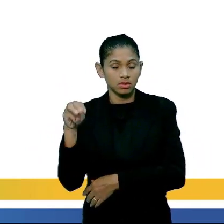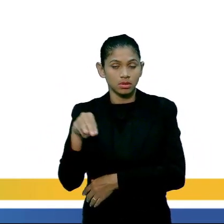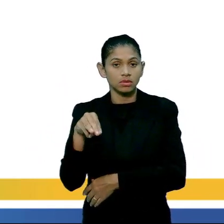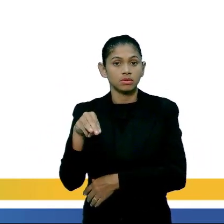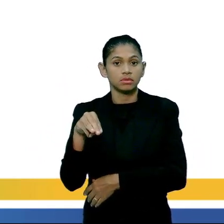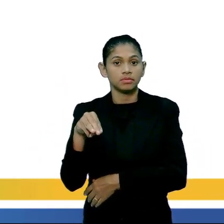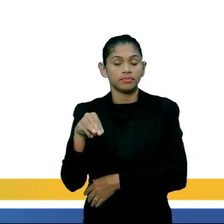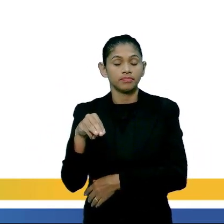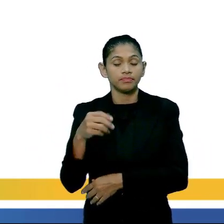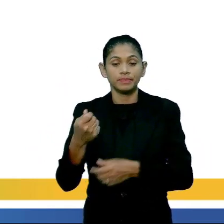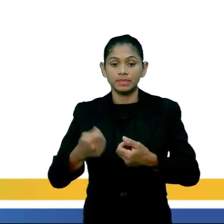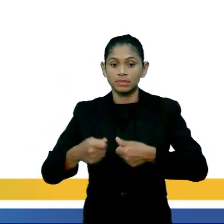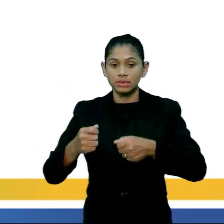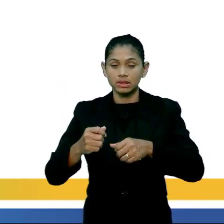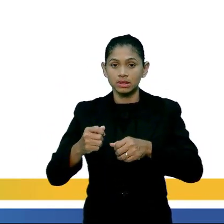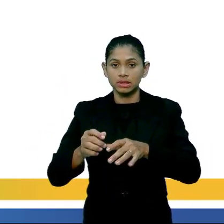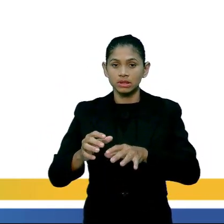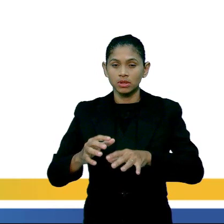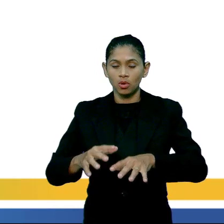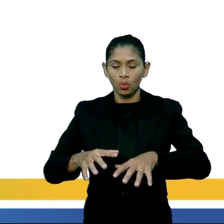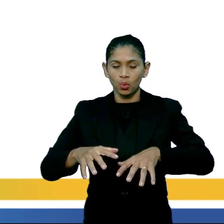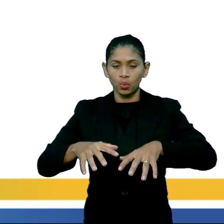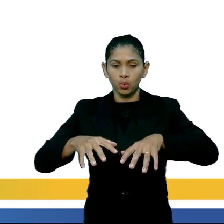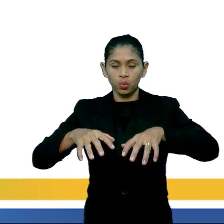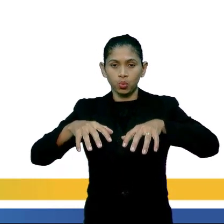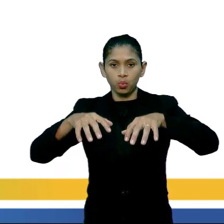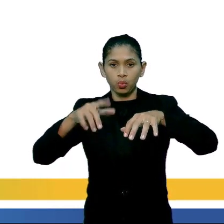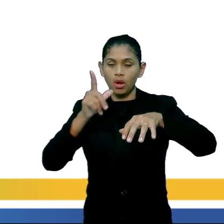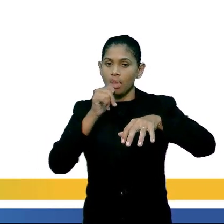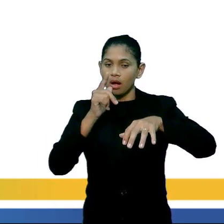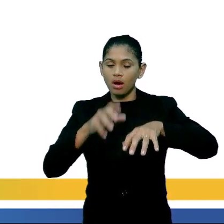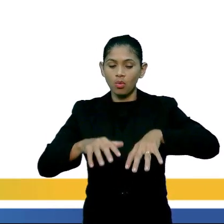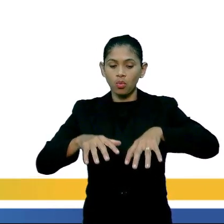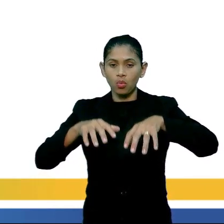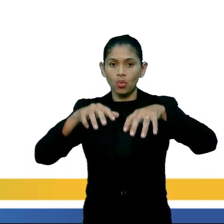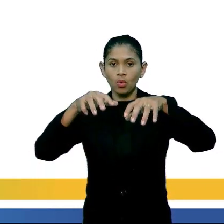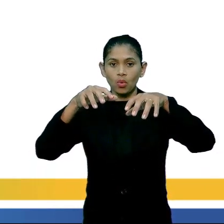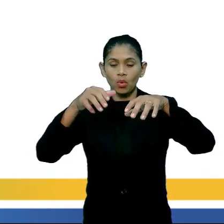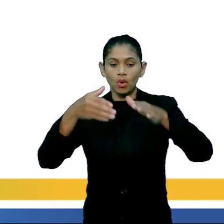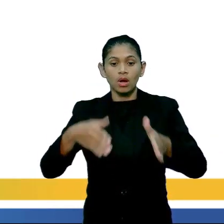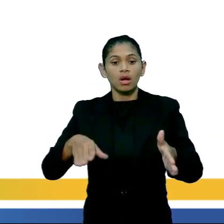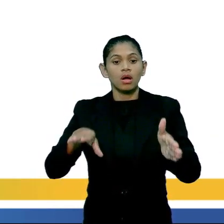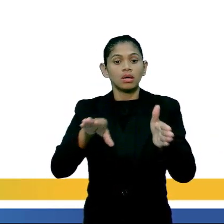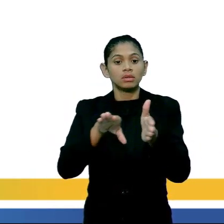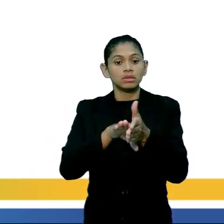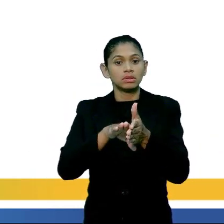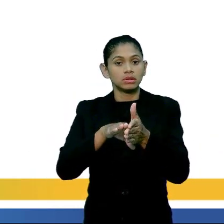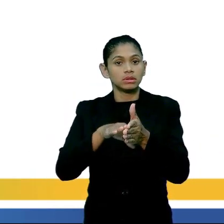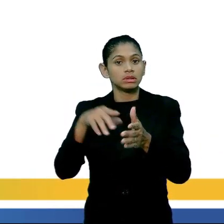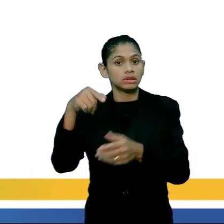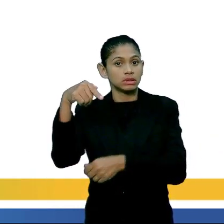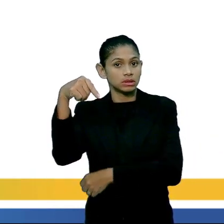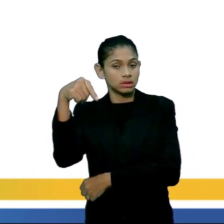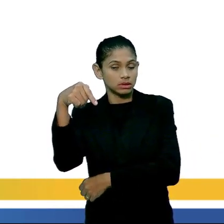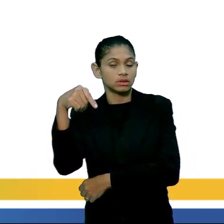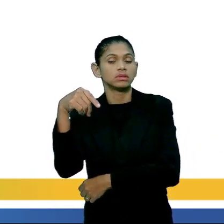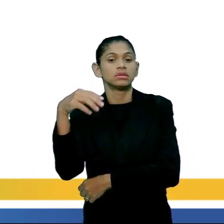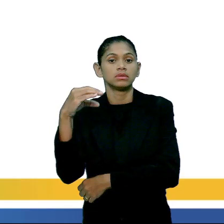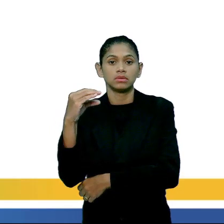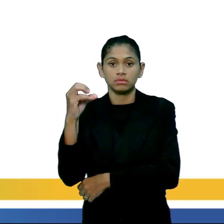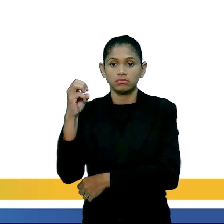subir até 15 centímetros. Então, nós sabemos que tem que aumentar em 7 centímetros